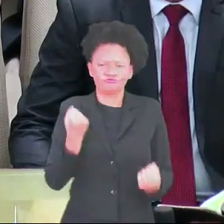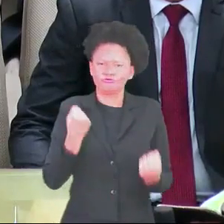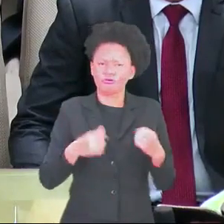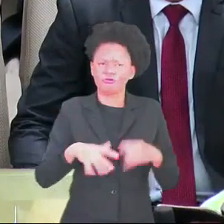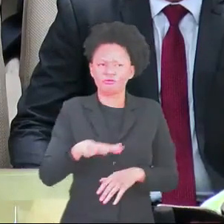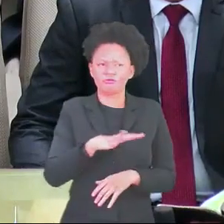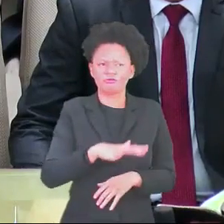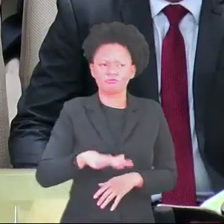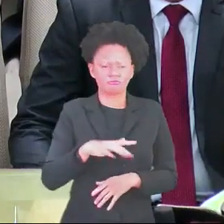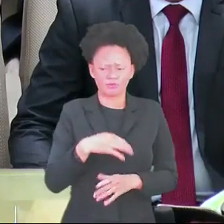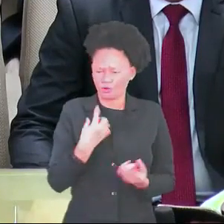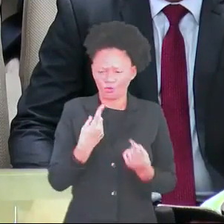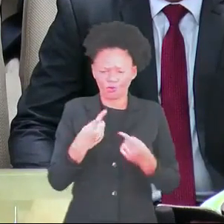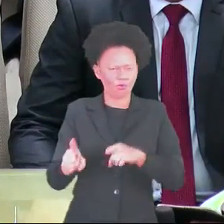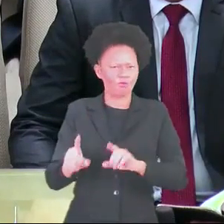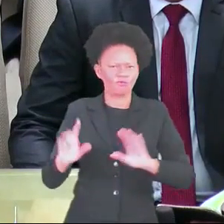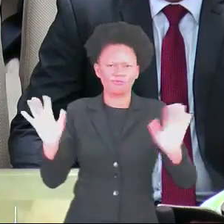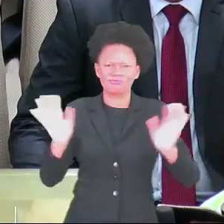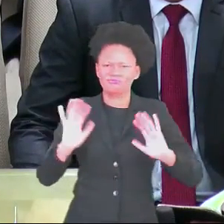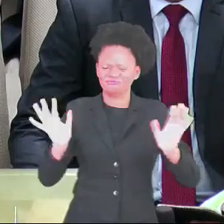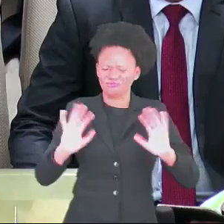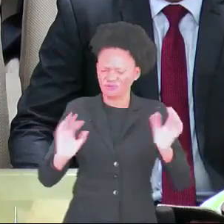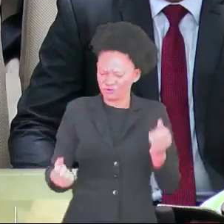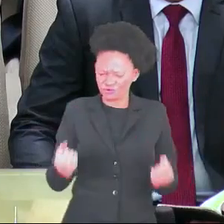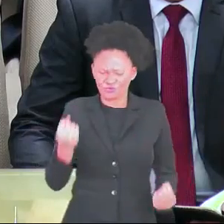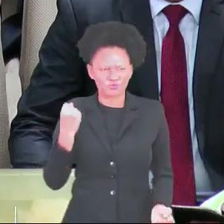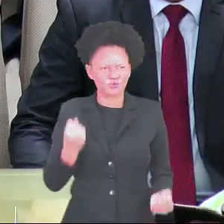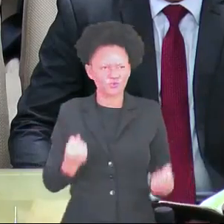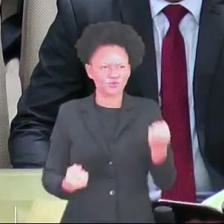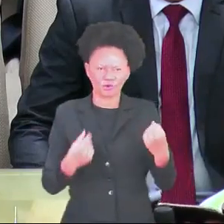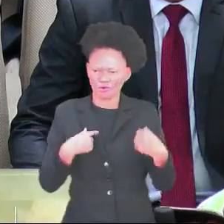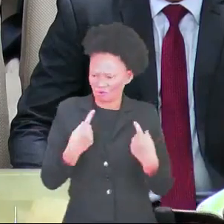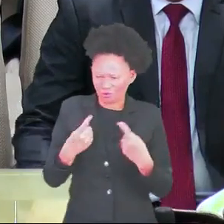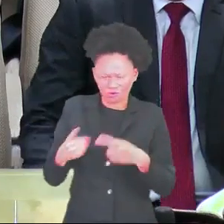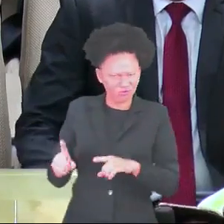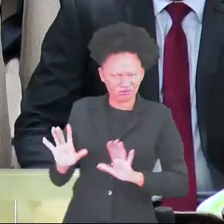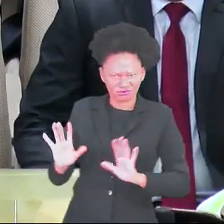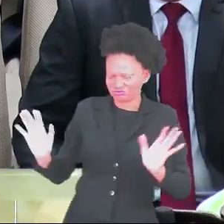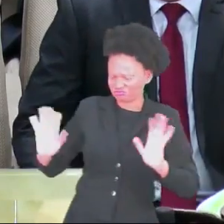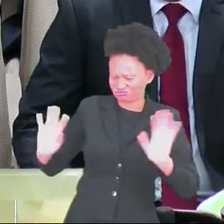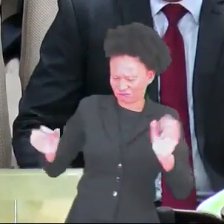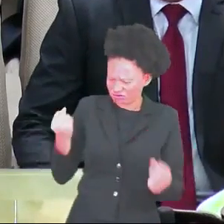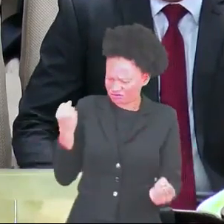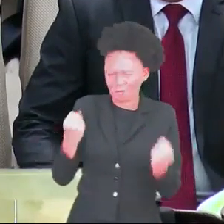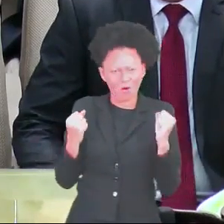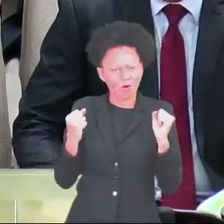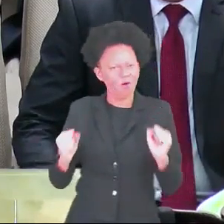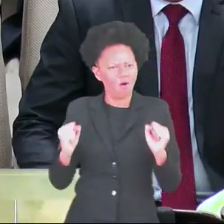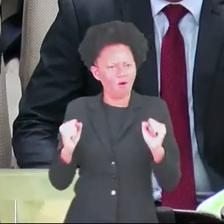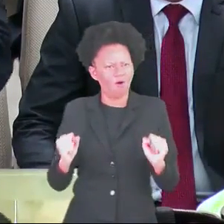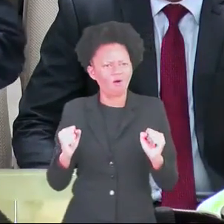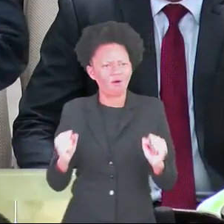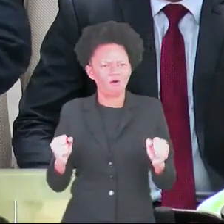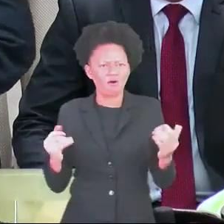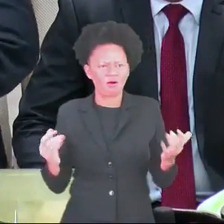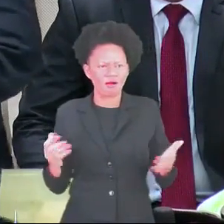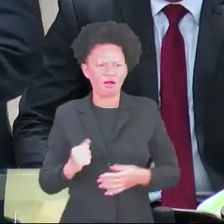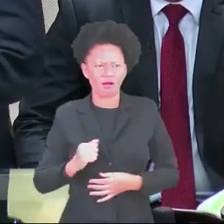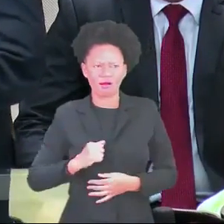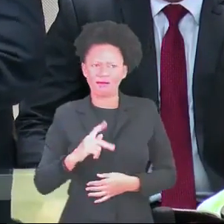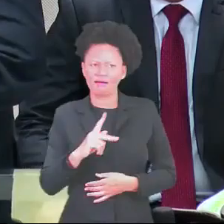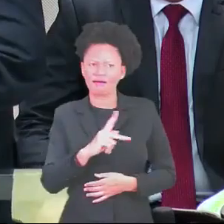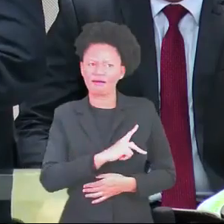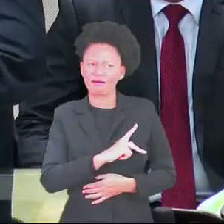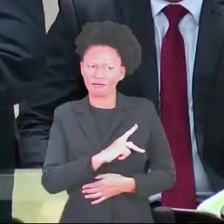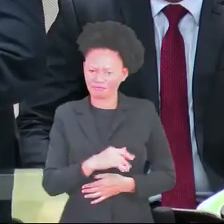E não tem nada contra alguém fazer exercício. Alguém tem alguma coisa contra alguém fazer exercício aqui? Não. Mas o apóstolo Paulo diz que não